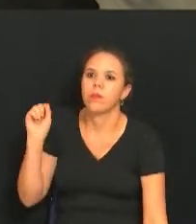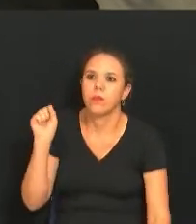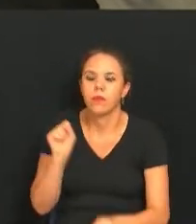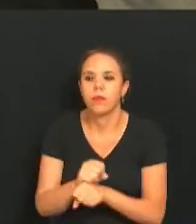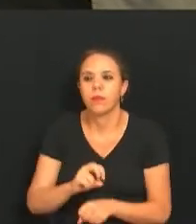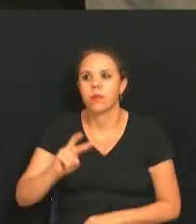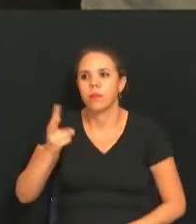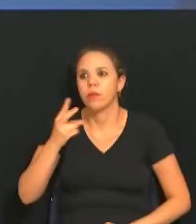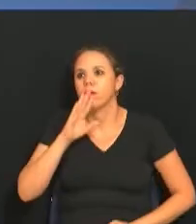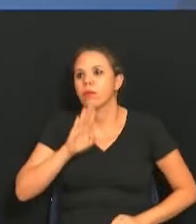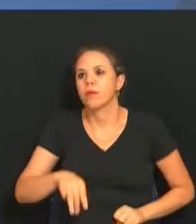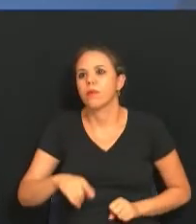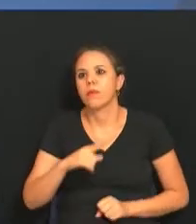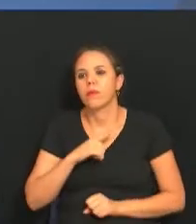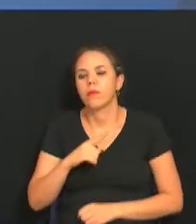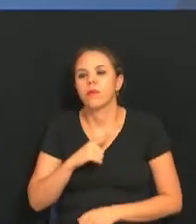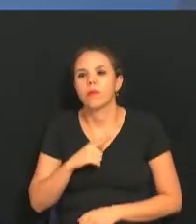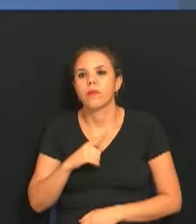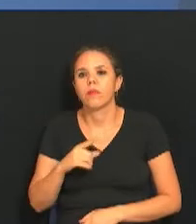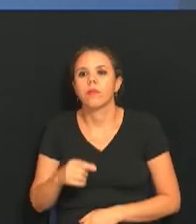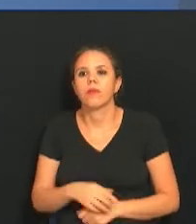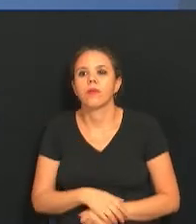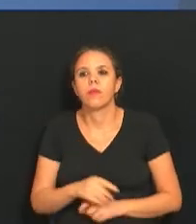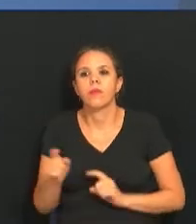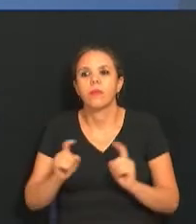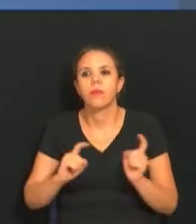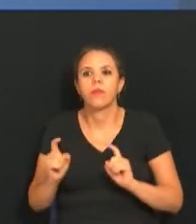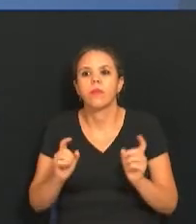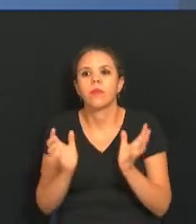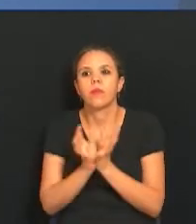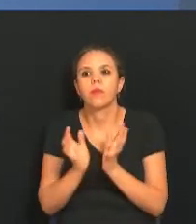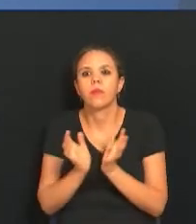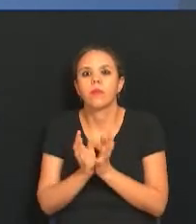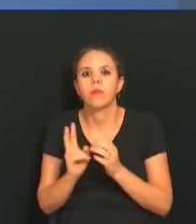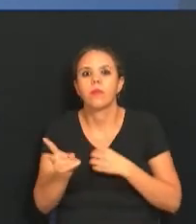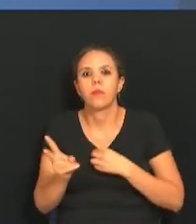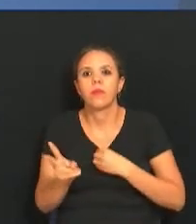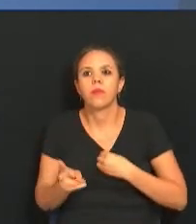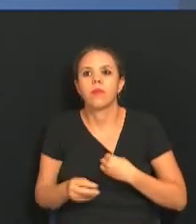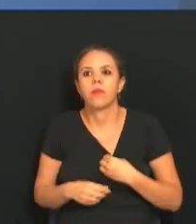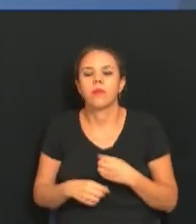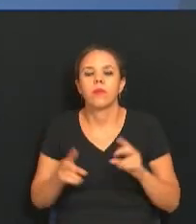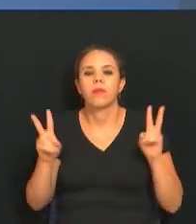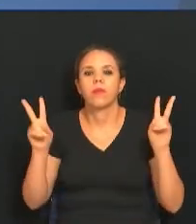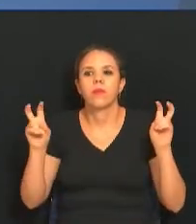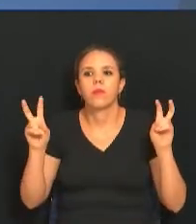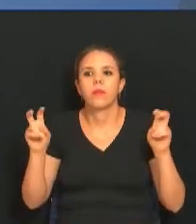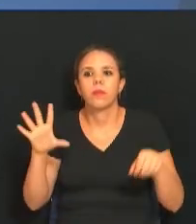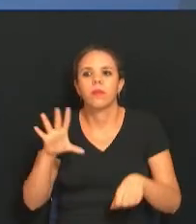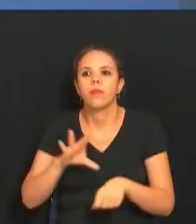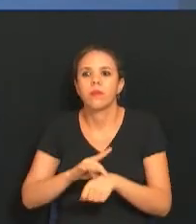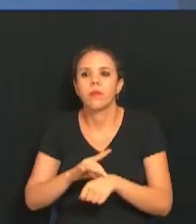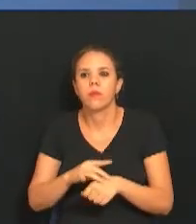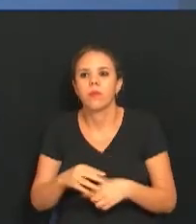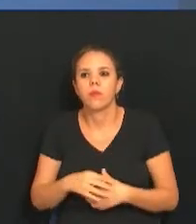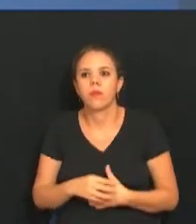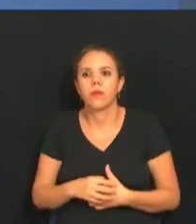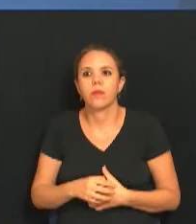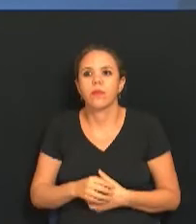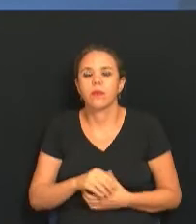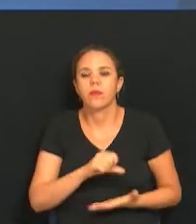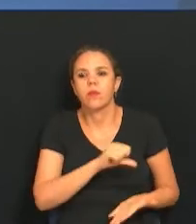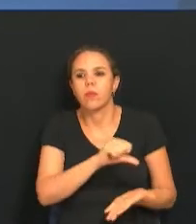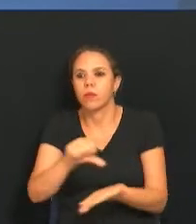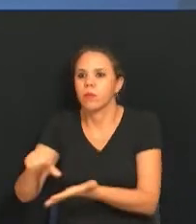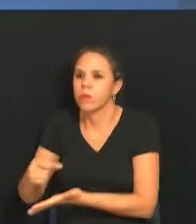2 horas da tarde, a gente tem a reunião da Comissão Permanente para os assuntos de segurança, para os assuntos da região metropolitana